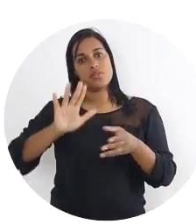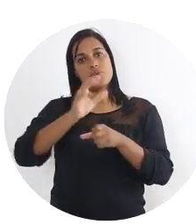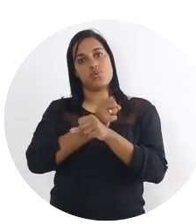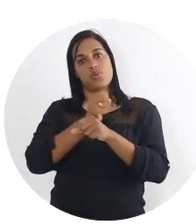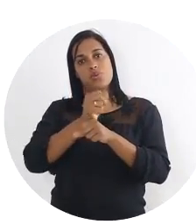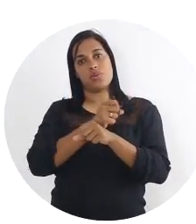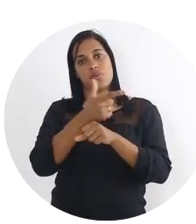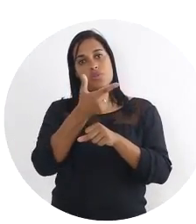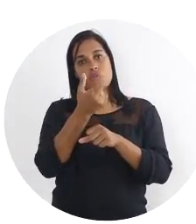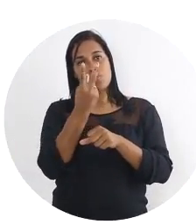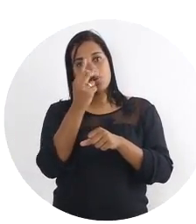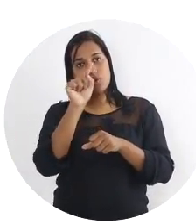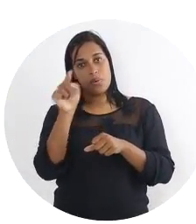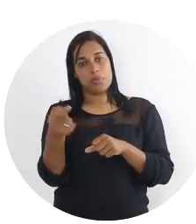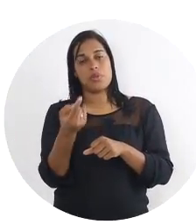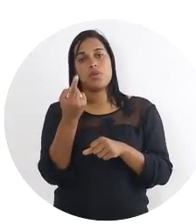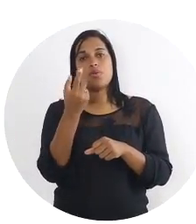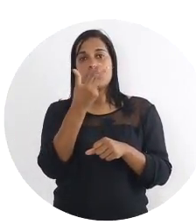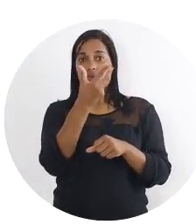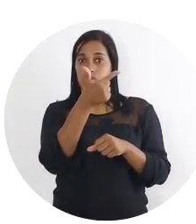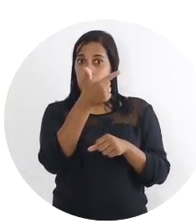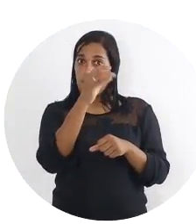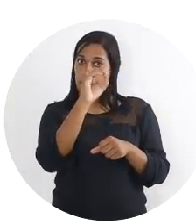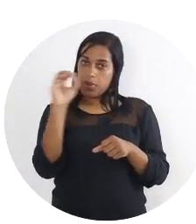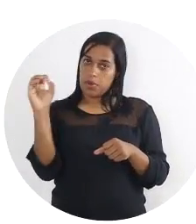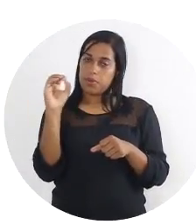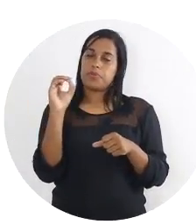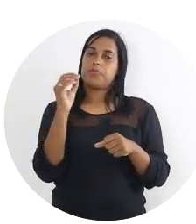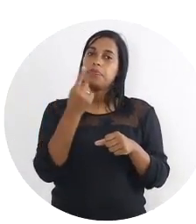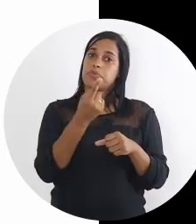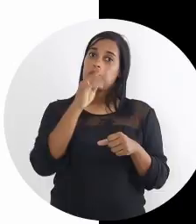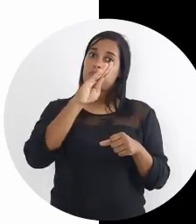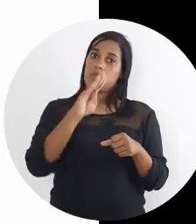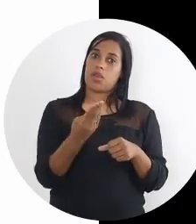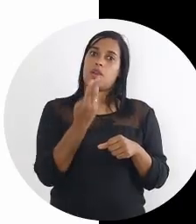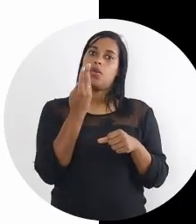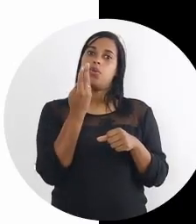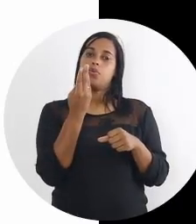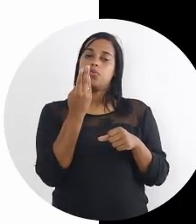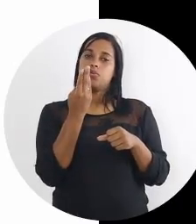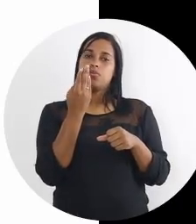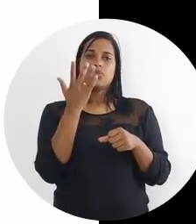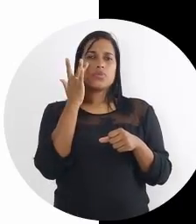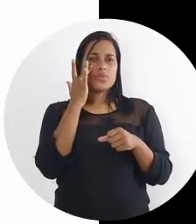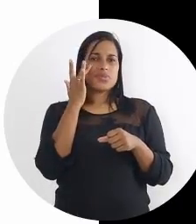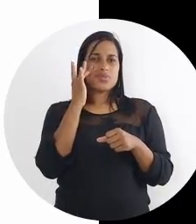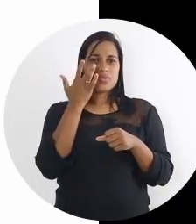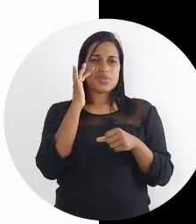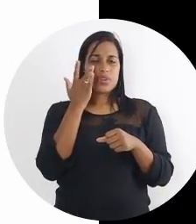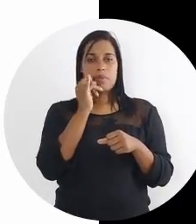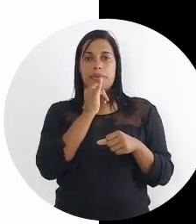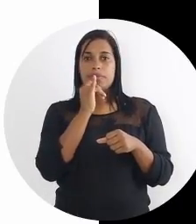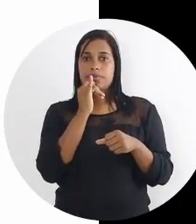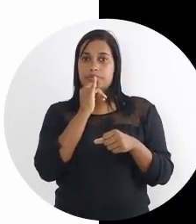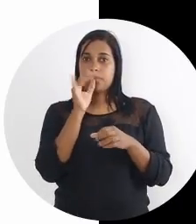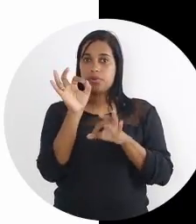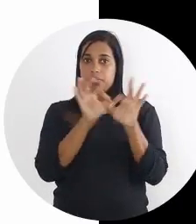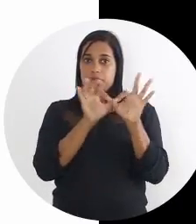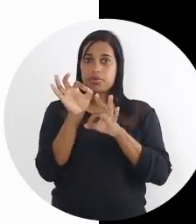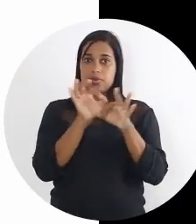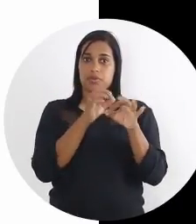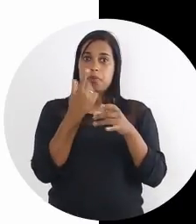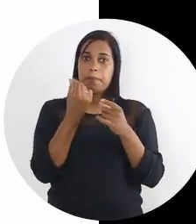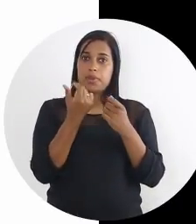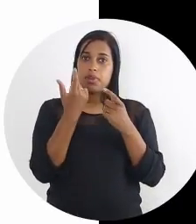2000. Tomando o valor de 1,5 bilhão como base de superávit e supondo que este, após o reajuste do preço